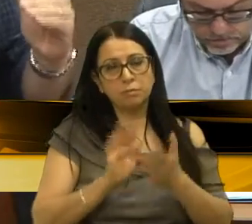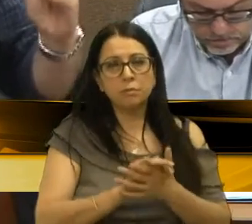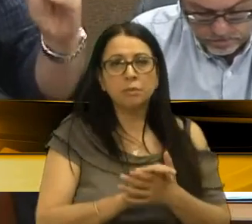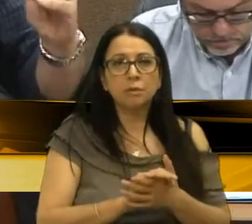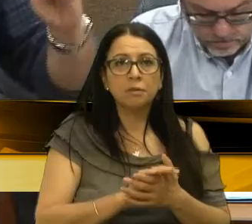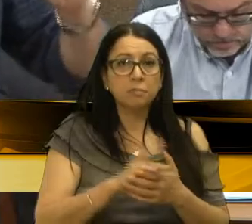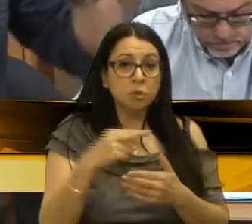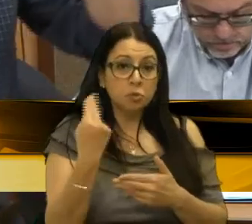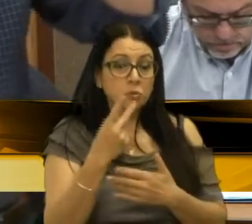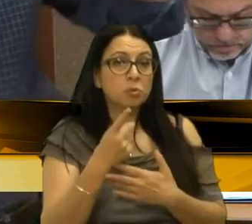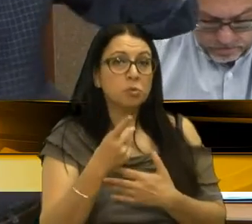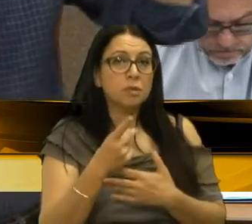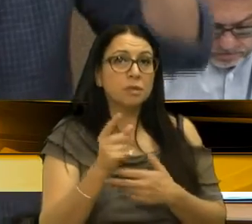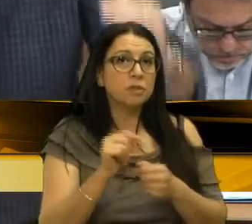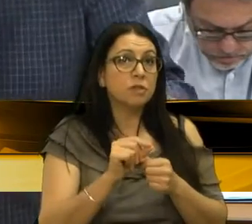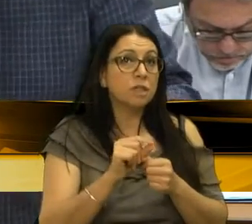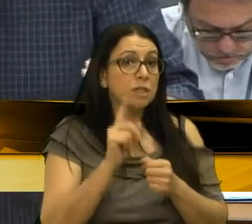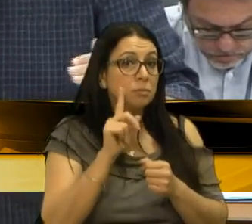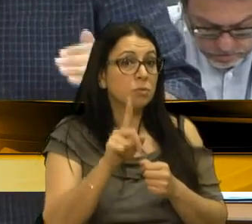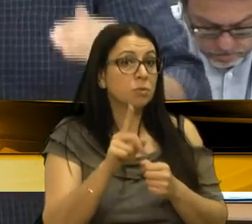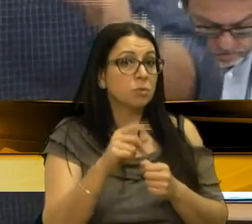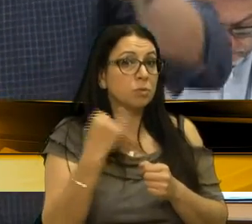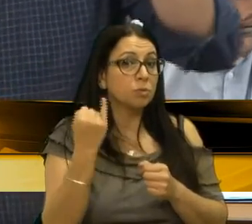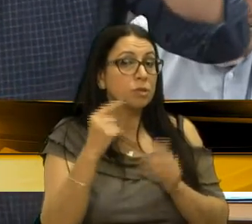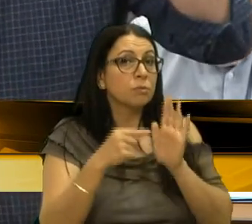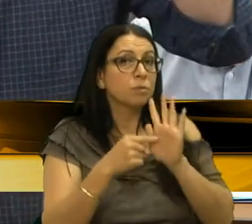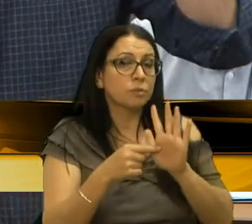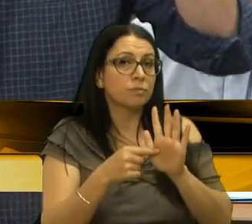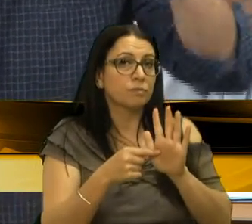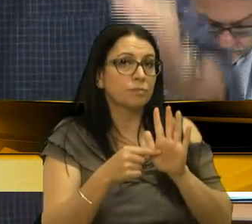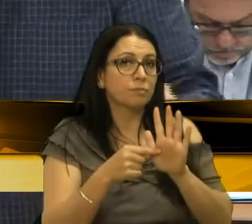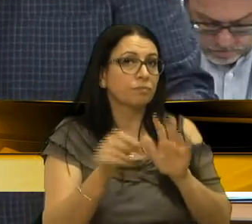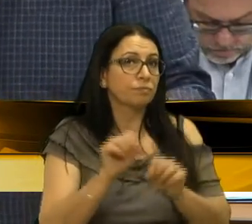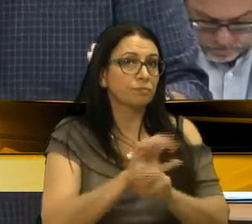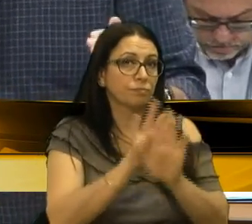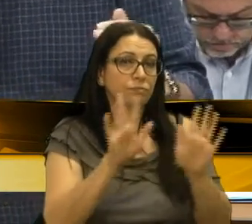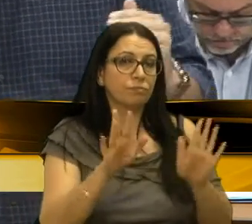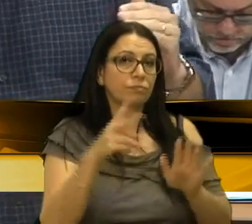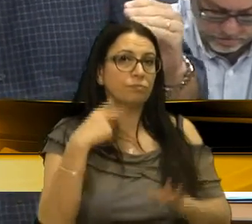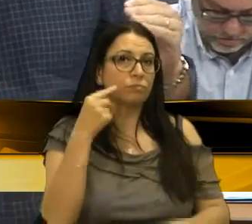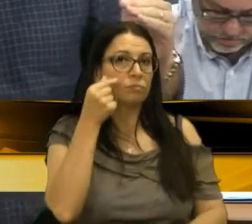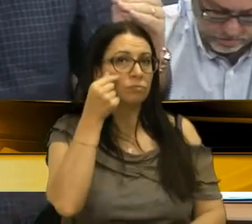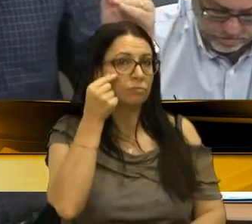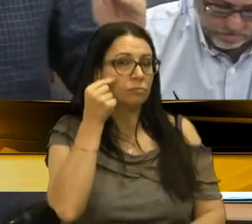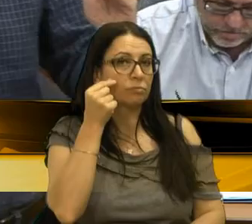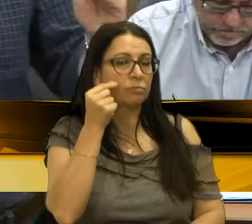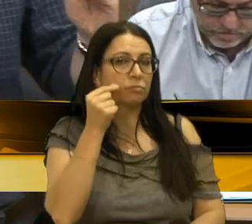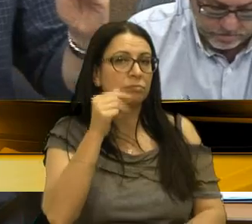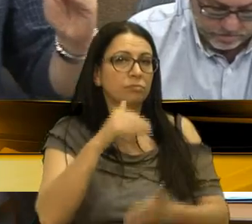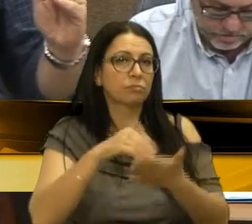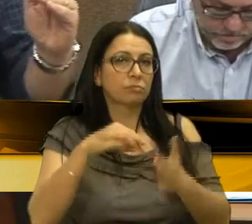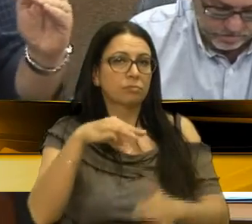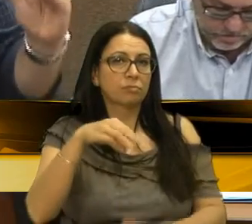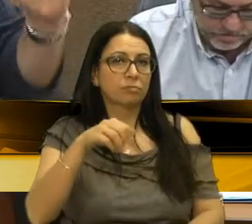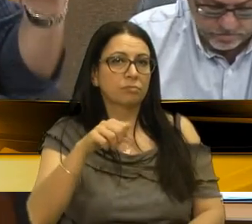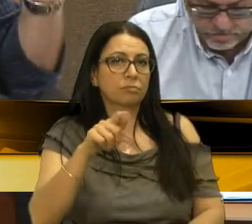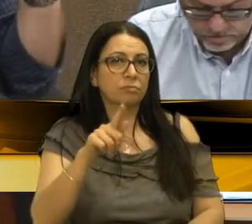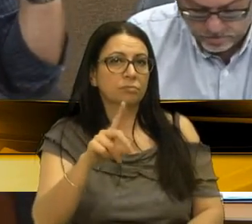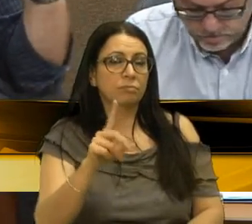mas nós fizemos questão de deixar claro, vereador Eloy, para a secretária Magda Vormann, né,